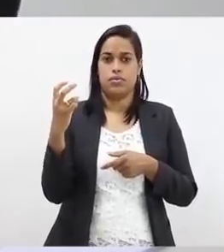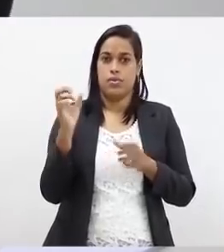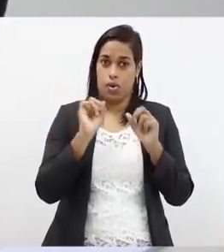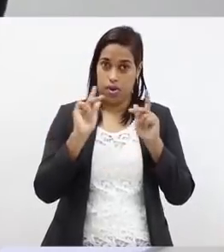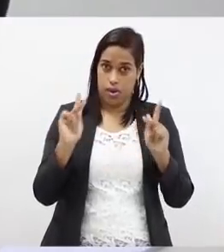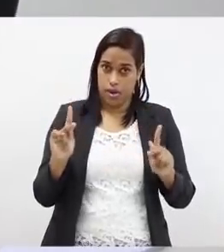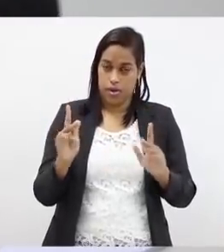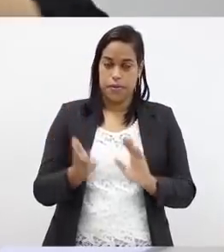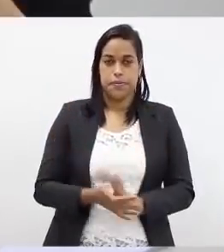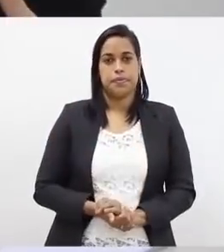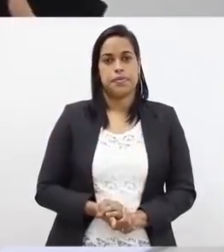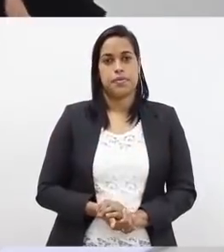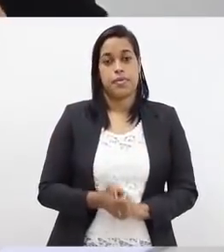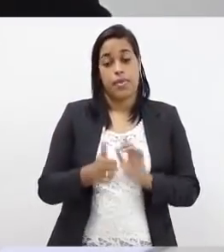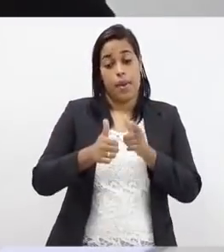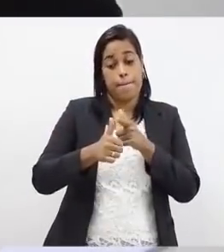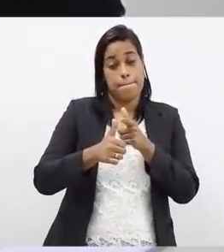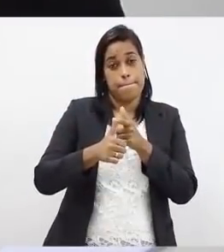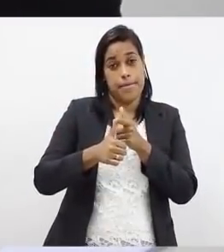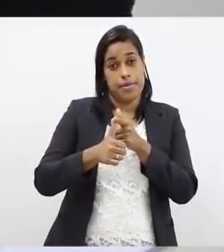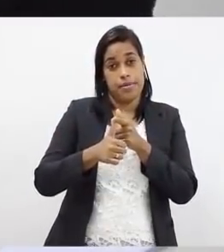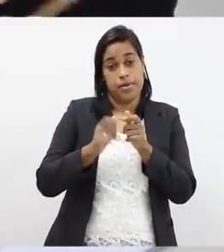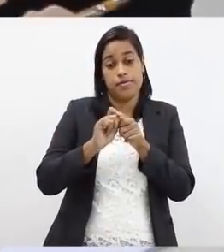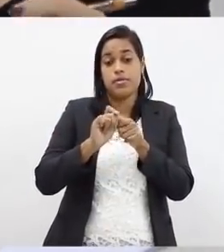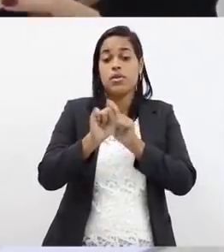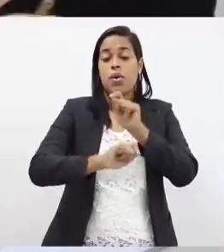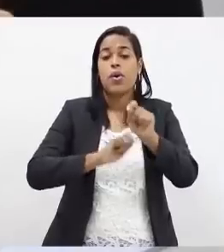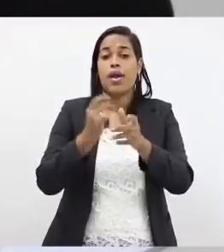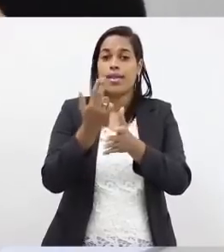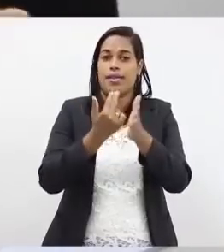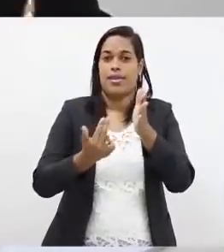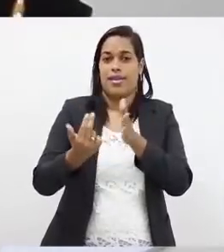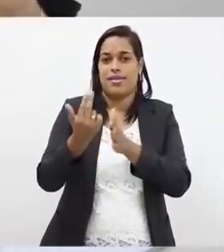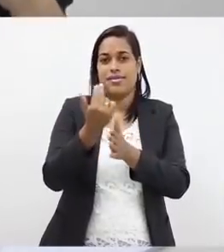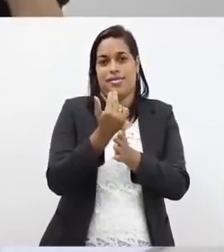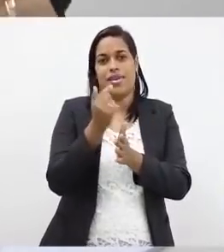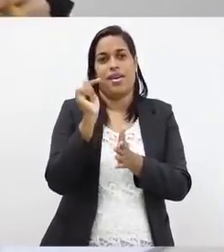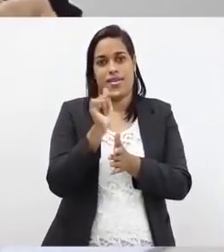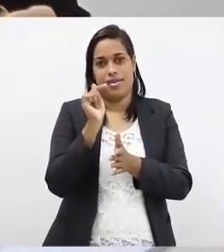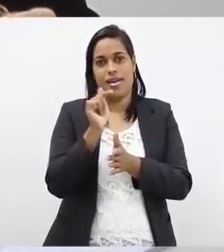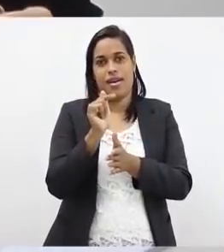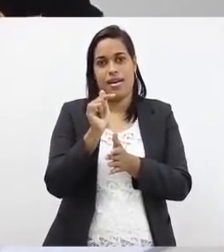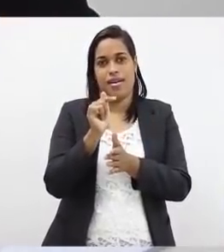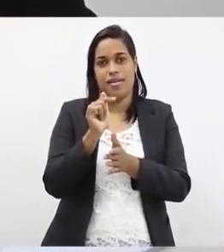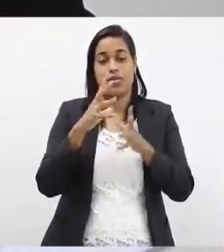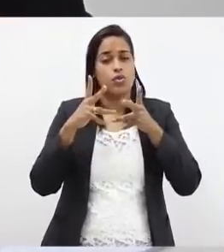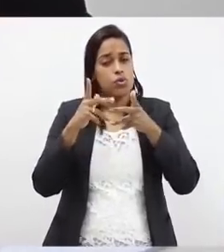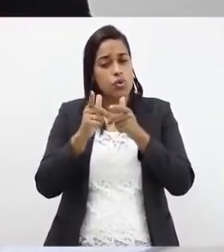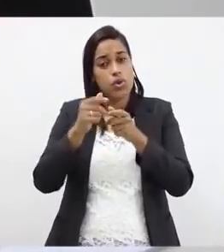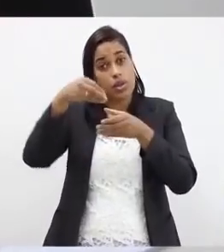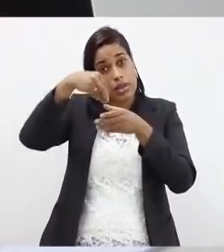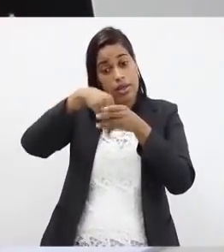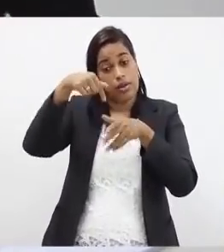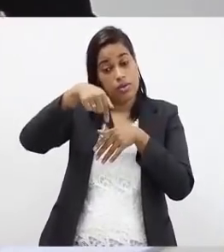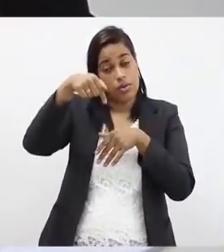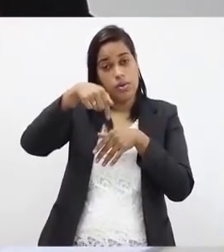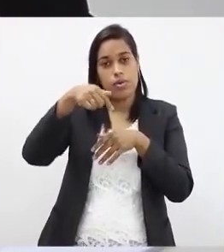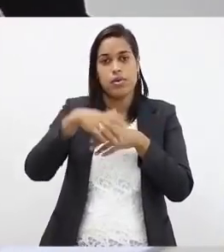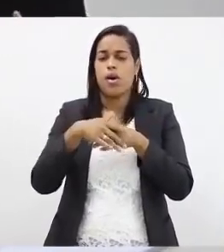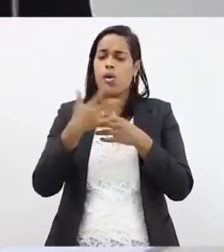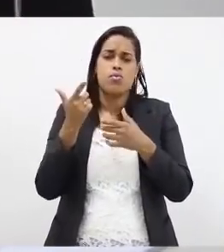Então, a primeira coisa que a gente vai fazer é desenhar o ortoedro que envolve essa peça, porque aí a gente tem condições